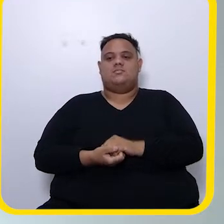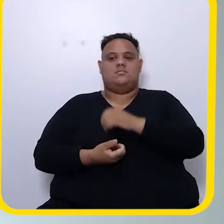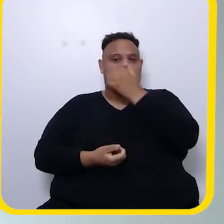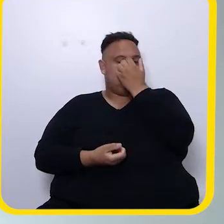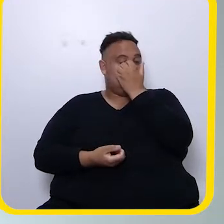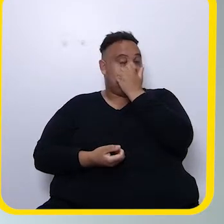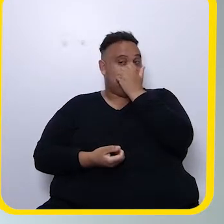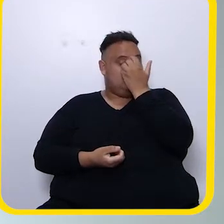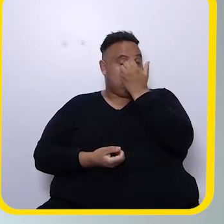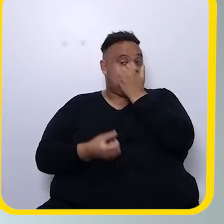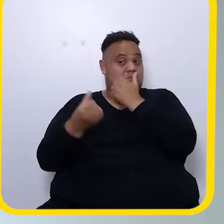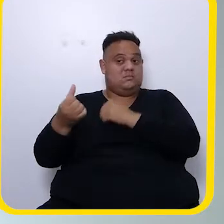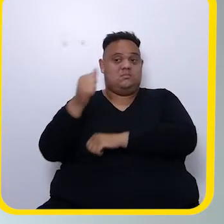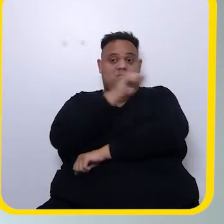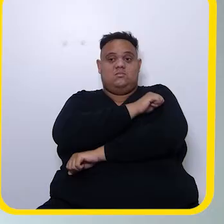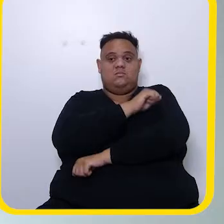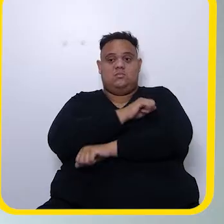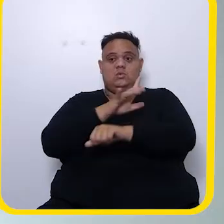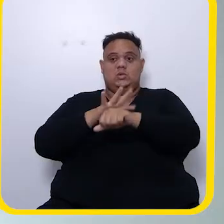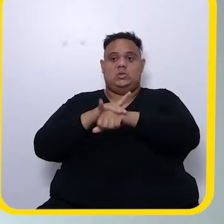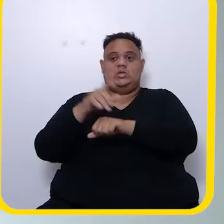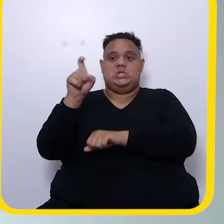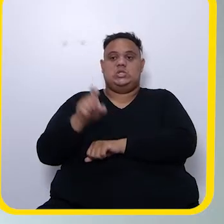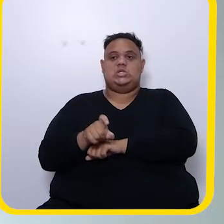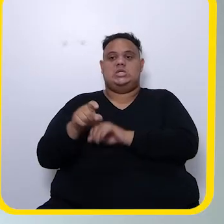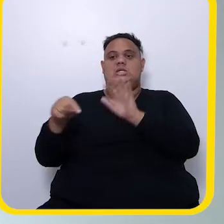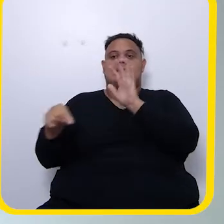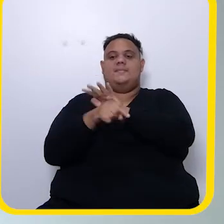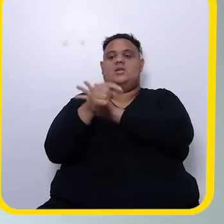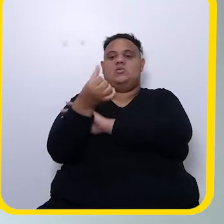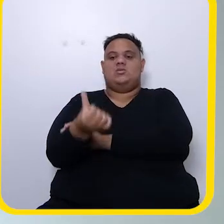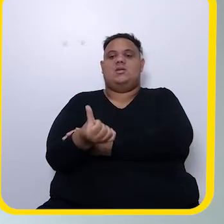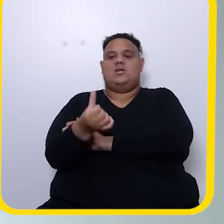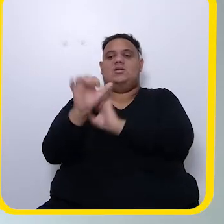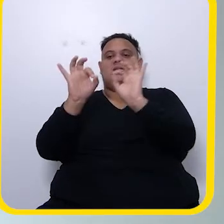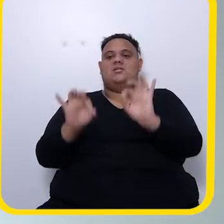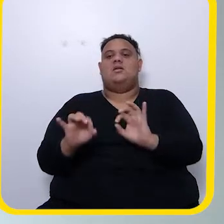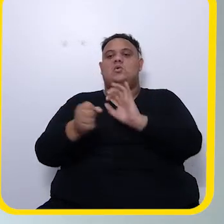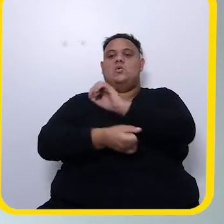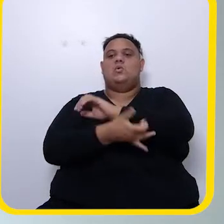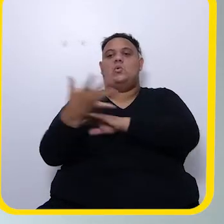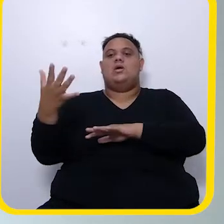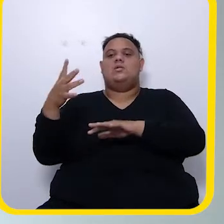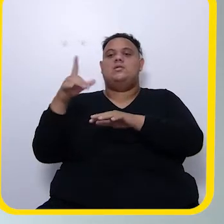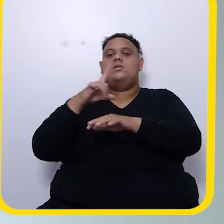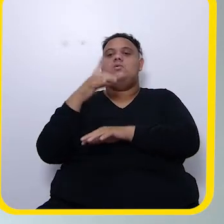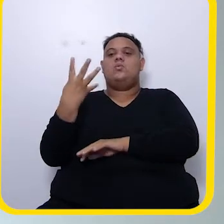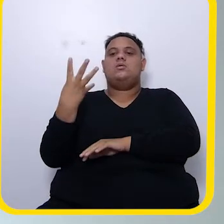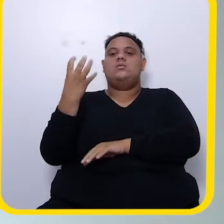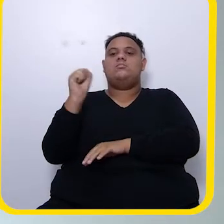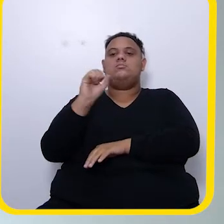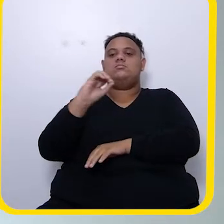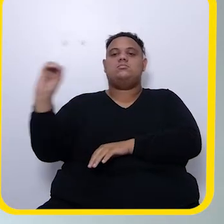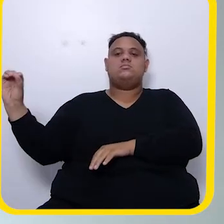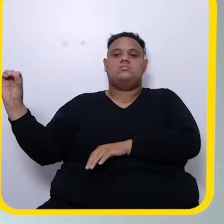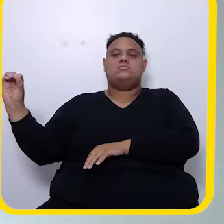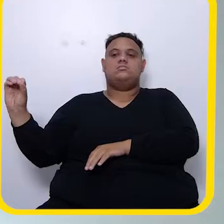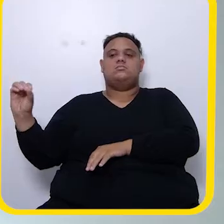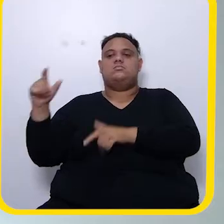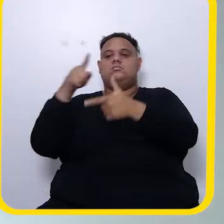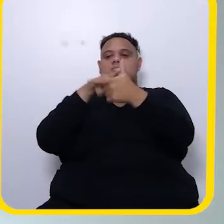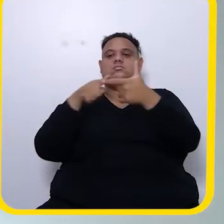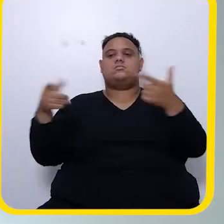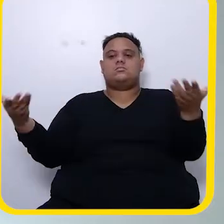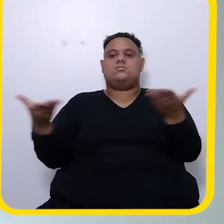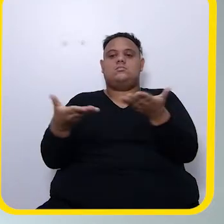Tararam. É, seis alunos ficaram doentes. Então, x menos 6. Então, a mesma quantidade, que é o 4.800,